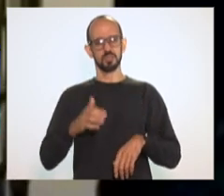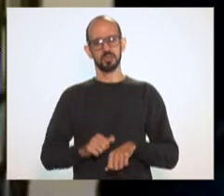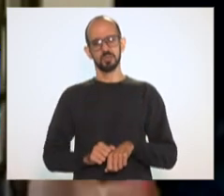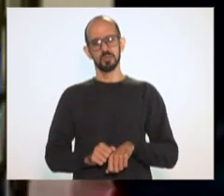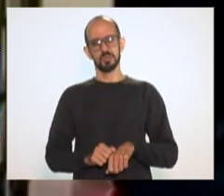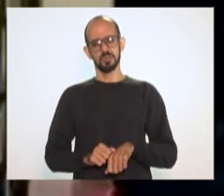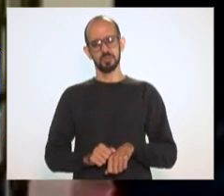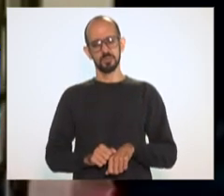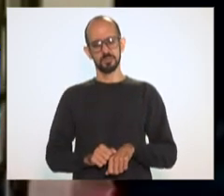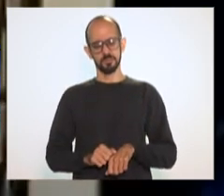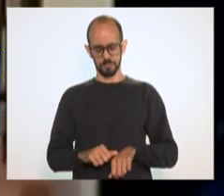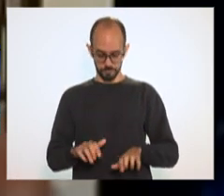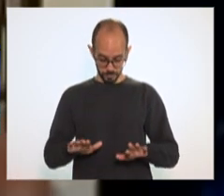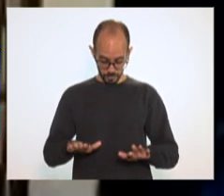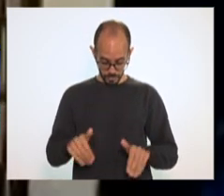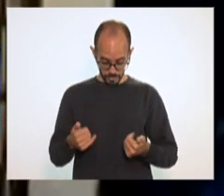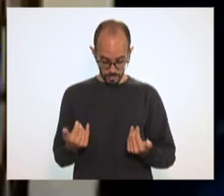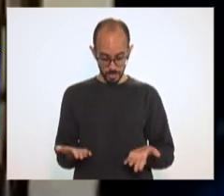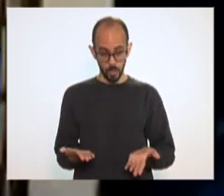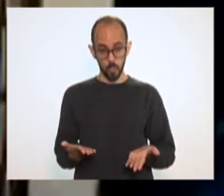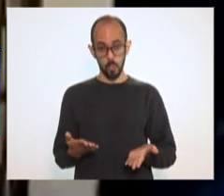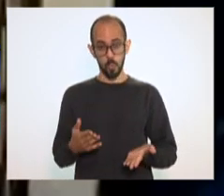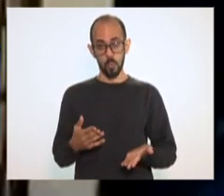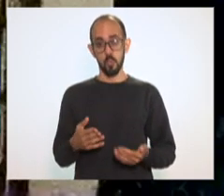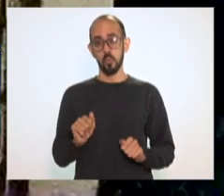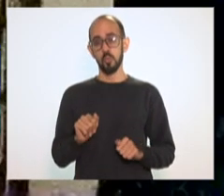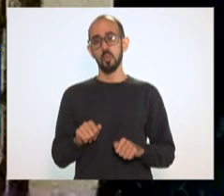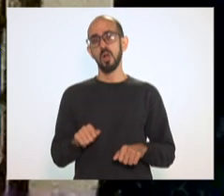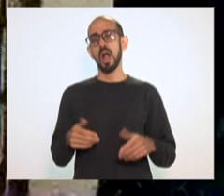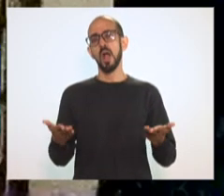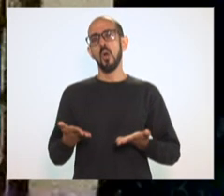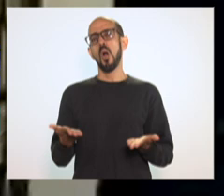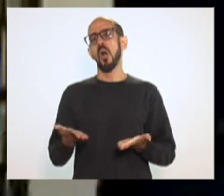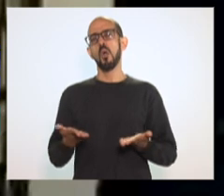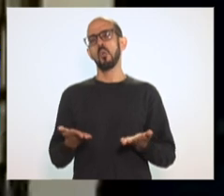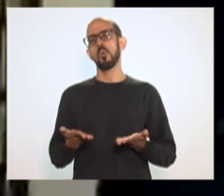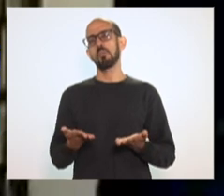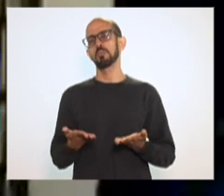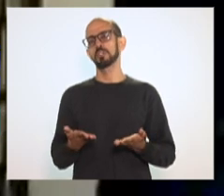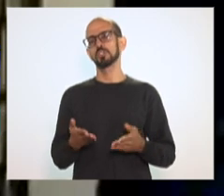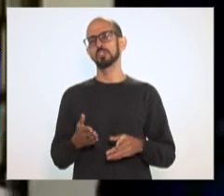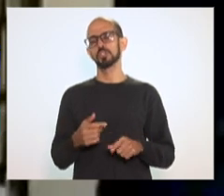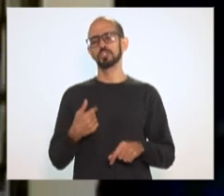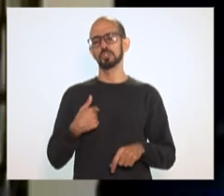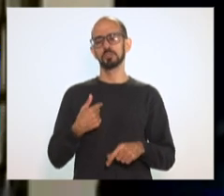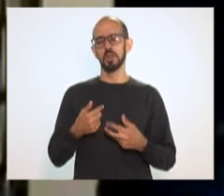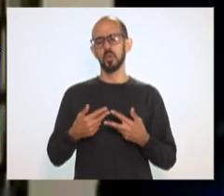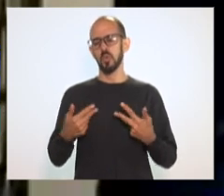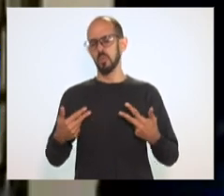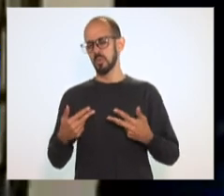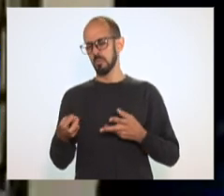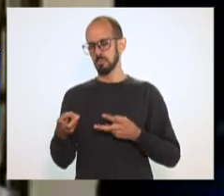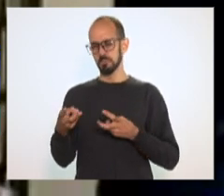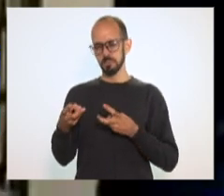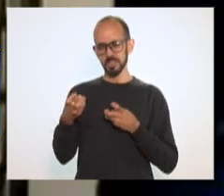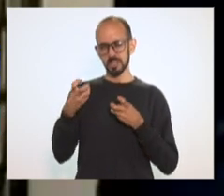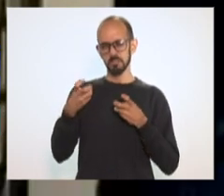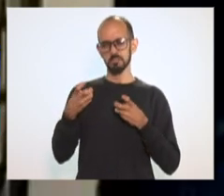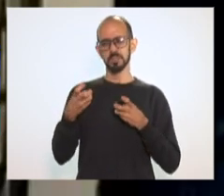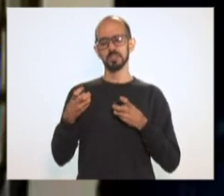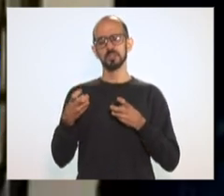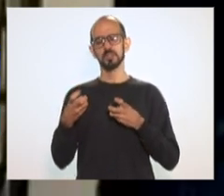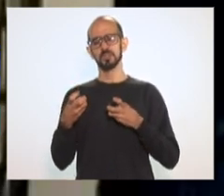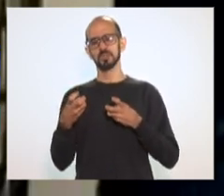agora o grande deixa bem atualmente uma das coisas que eu tenho observado e que tenho